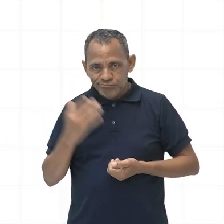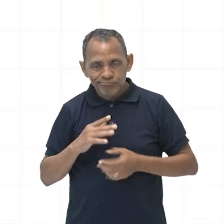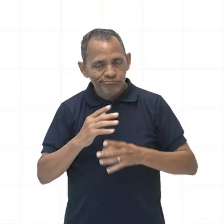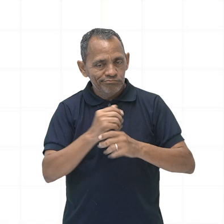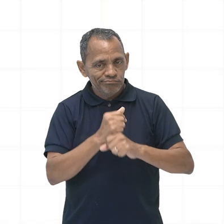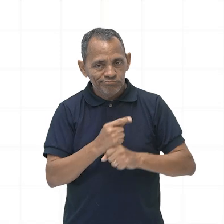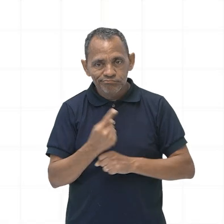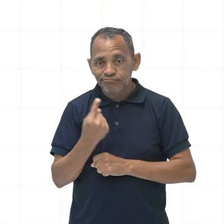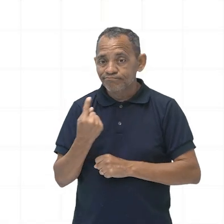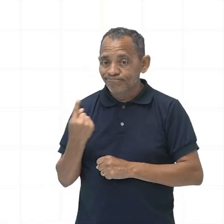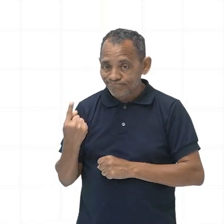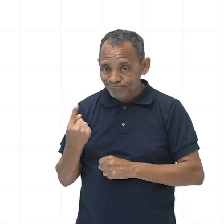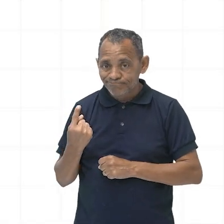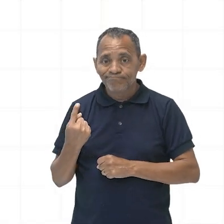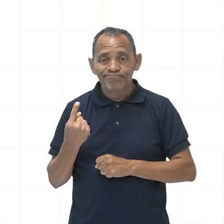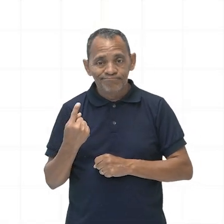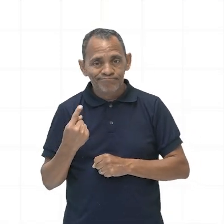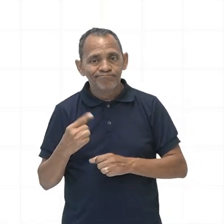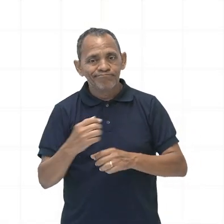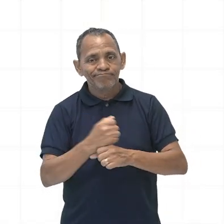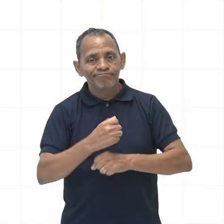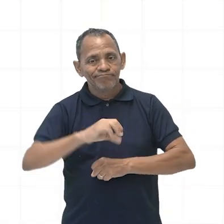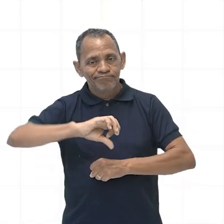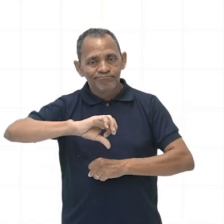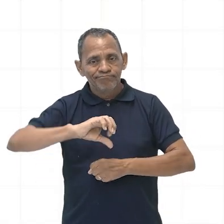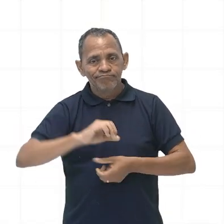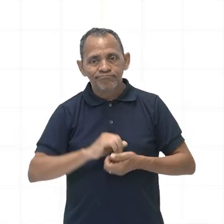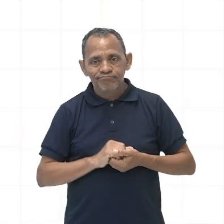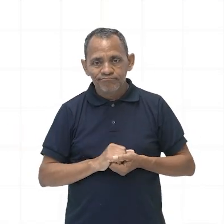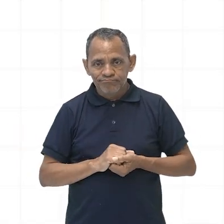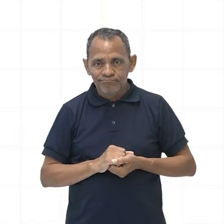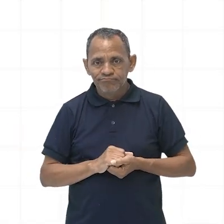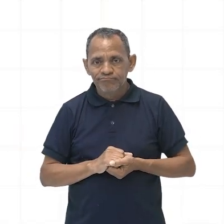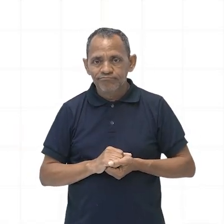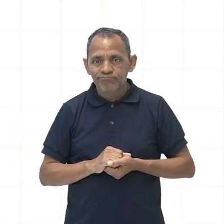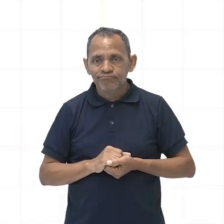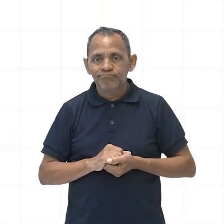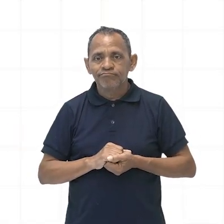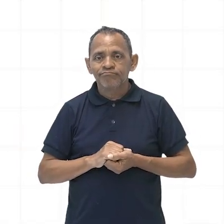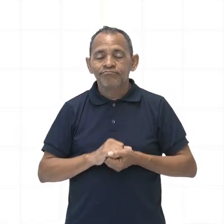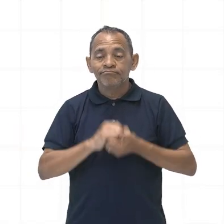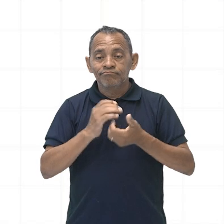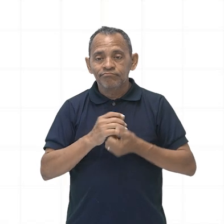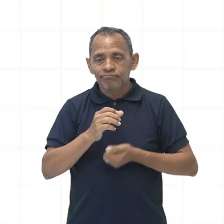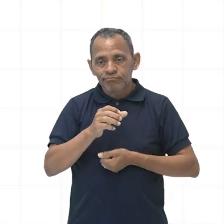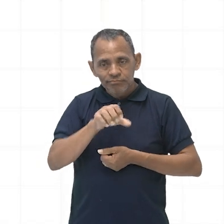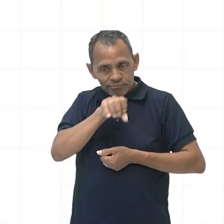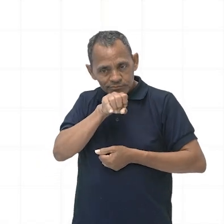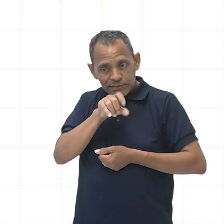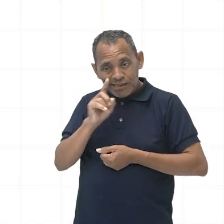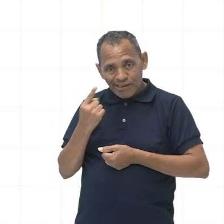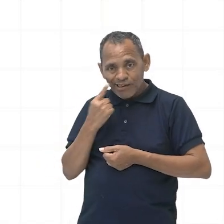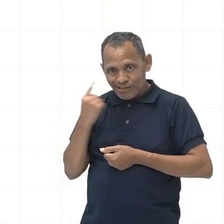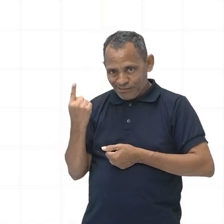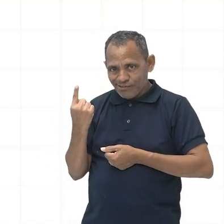aqui mede 9. Muito bem, se esse lado todo mede 9,